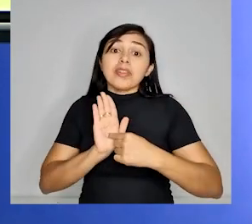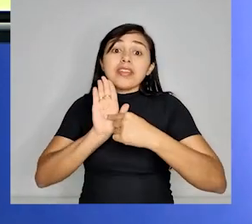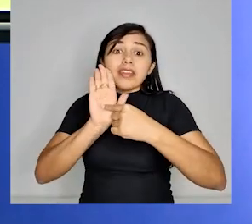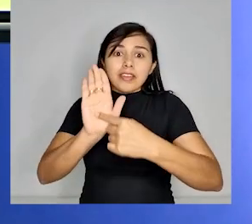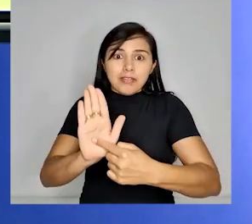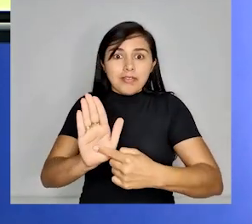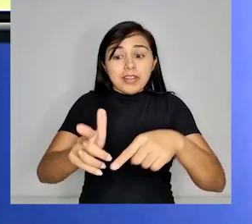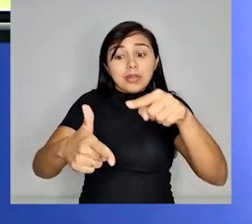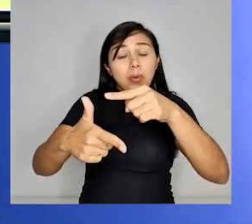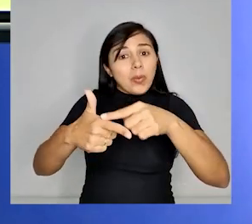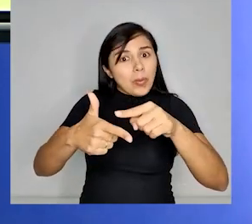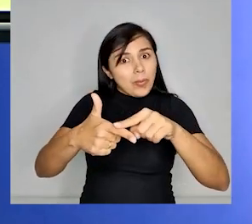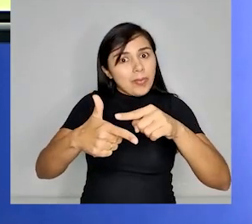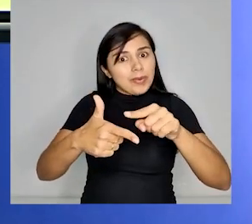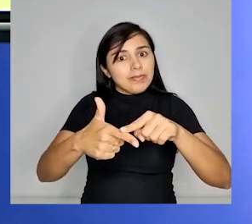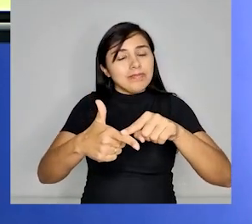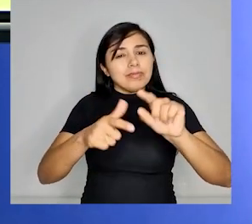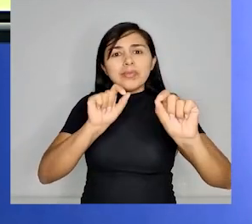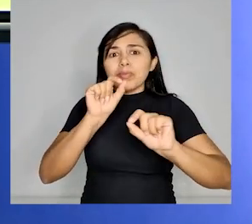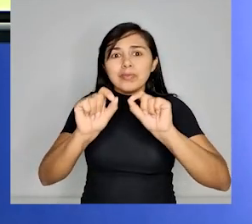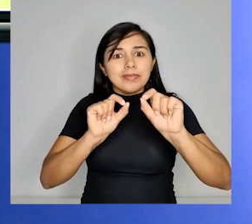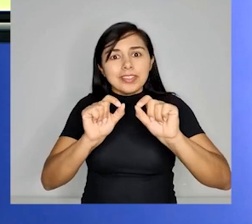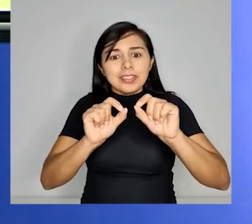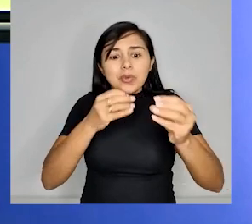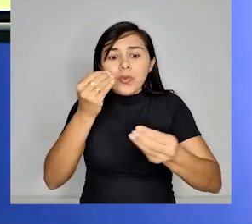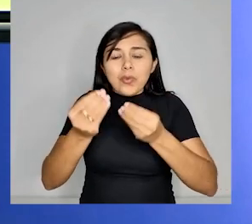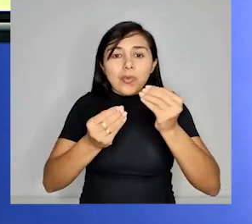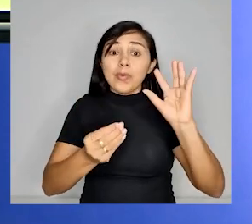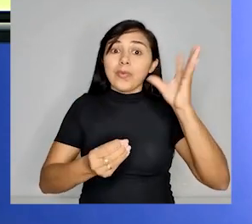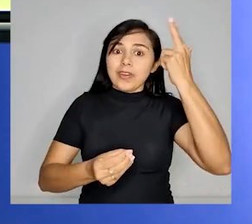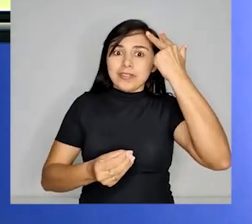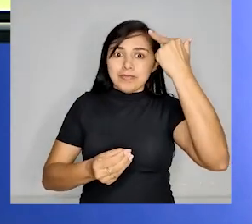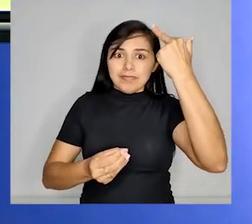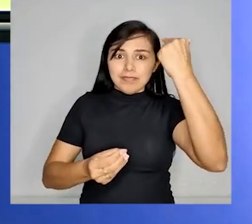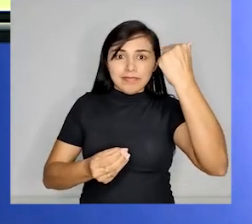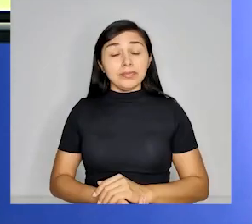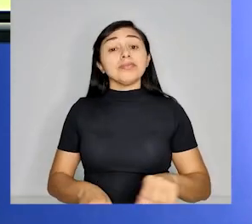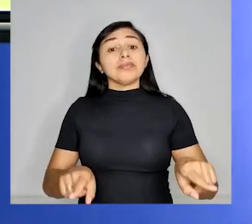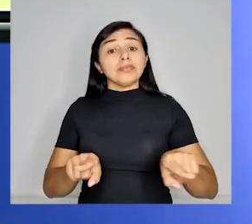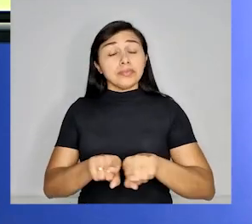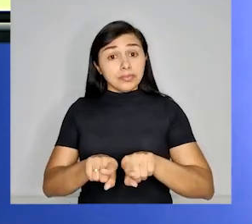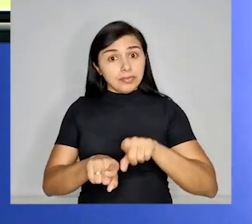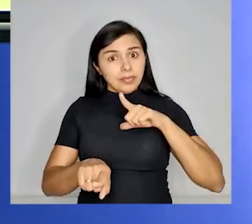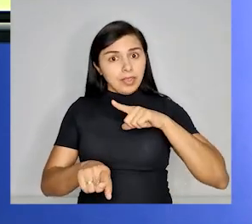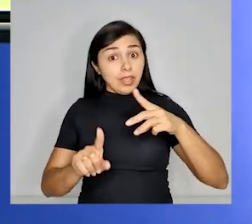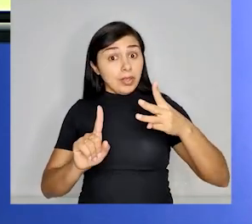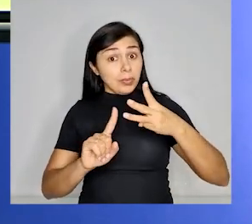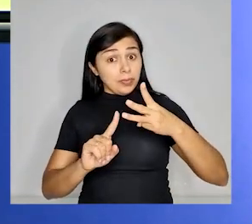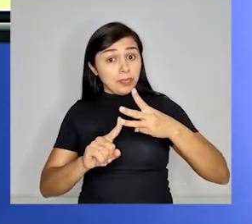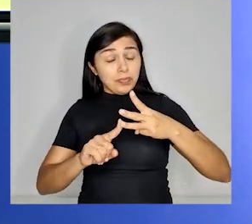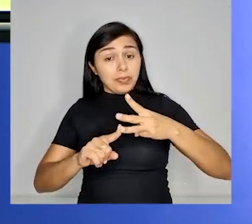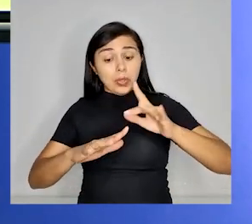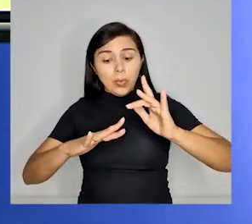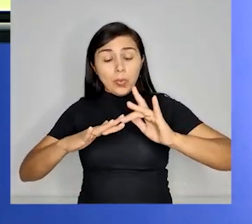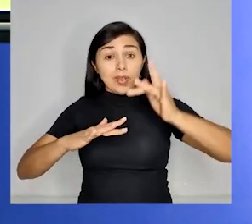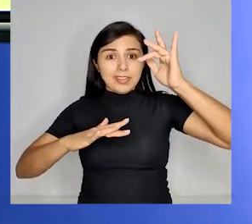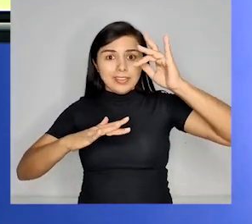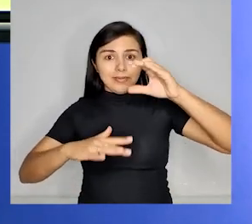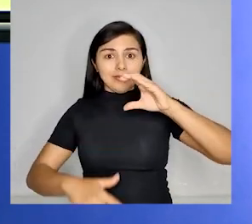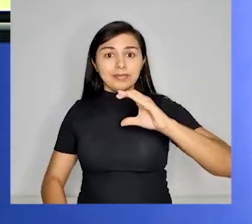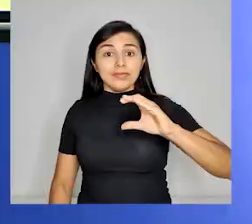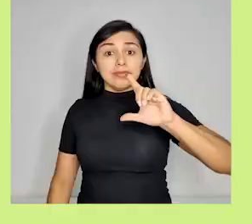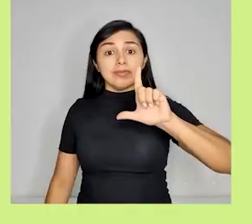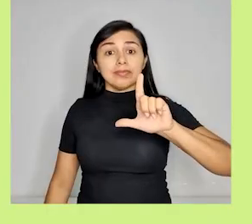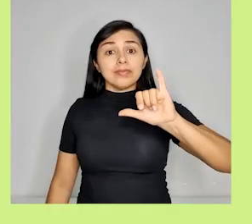a problemática, o que e como se passa a história. Temos ainda o clímax, que